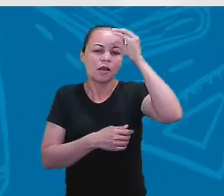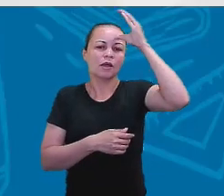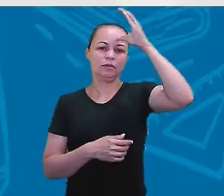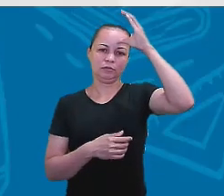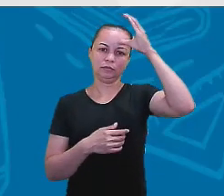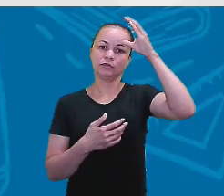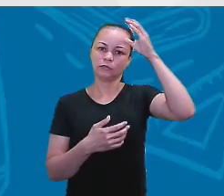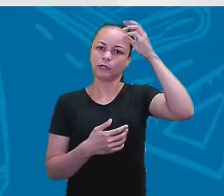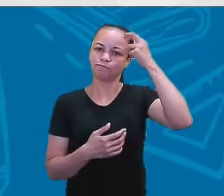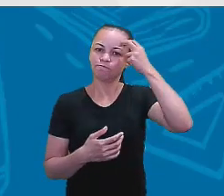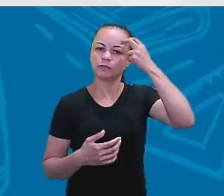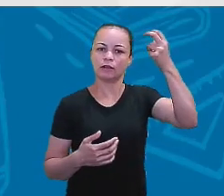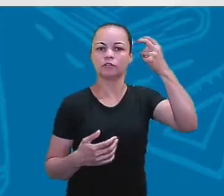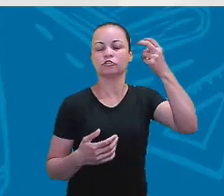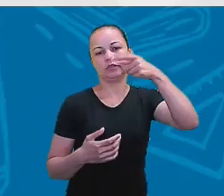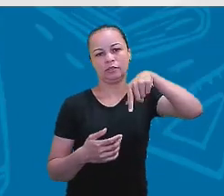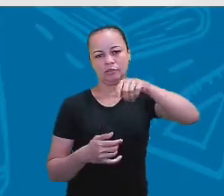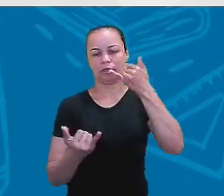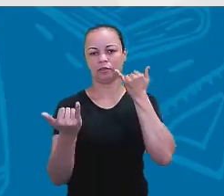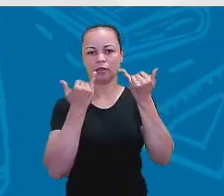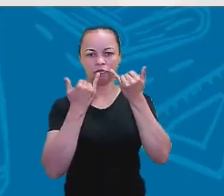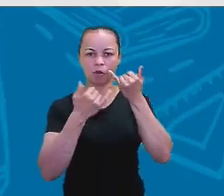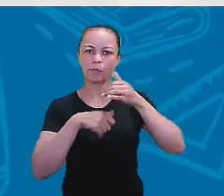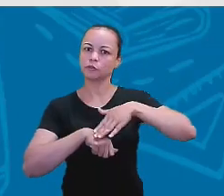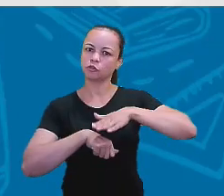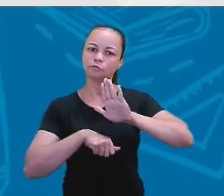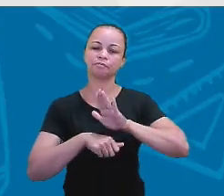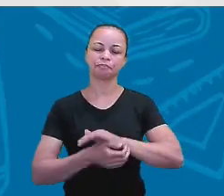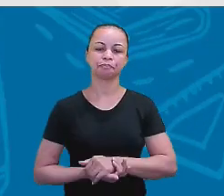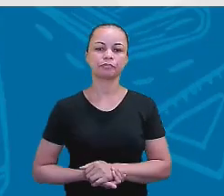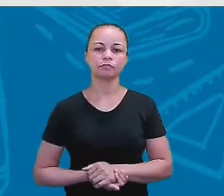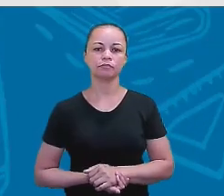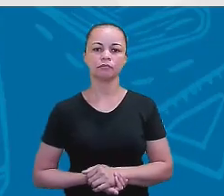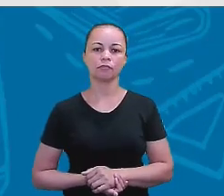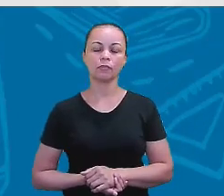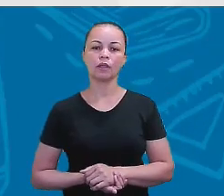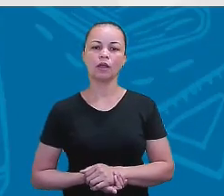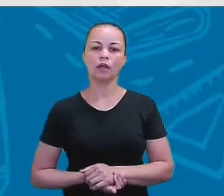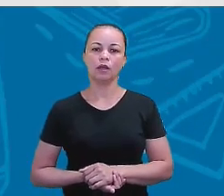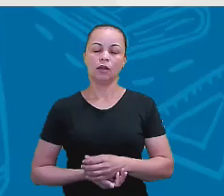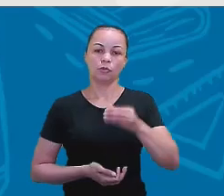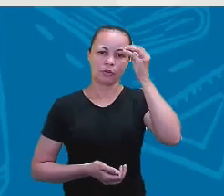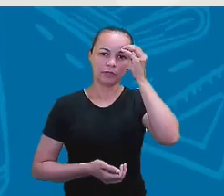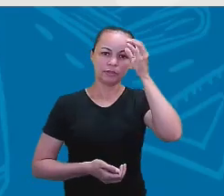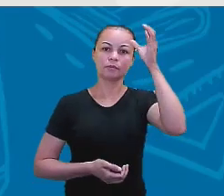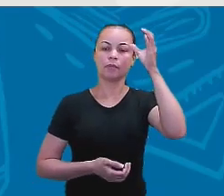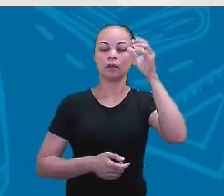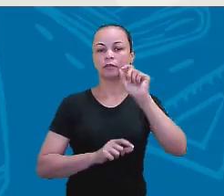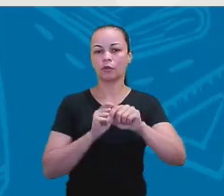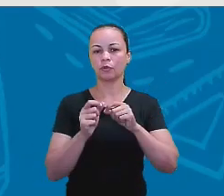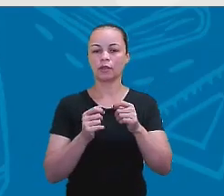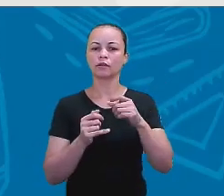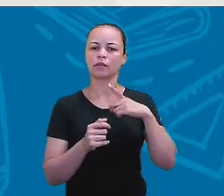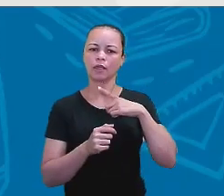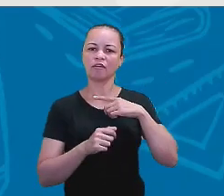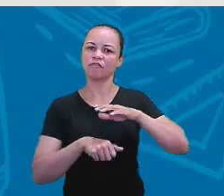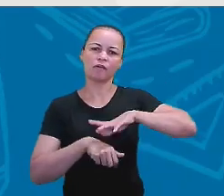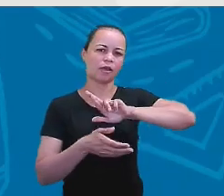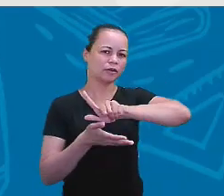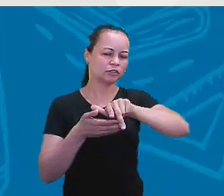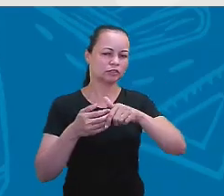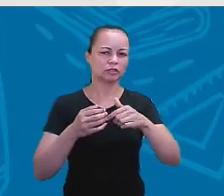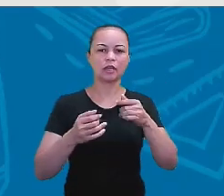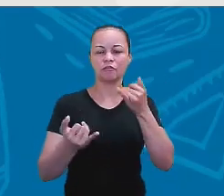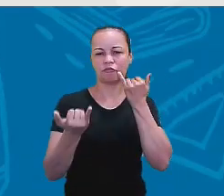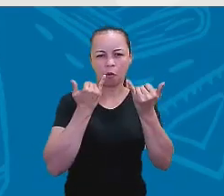teu arsenal de informações. Porque conhecimento, gente, ele se dá a partir de informações, mas informações essas que tem o quê?